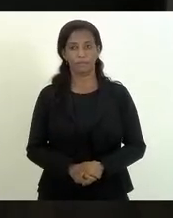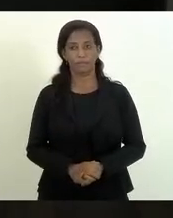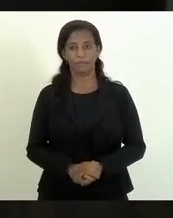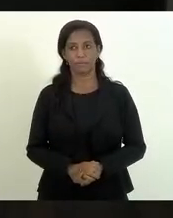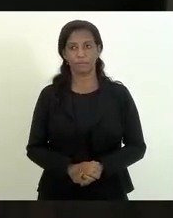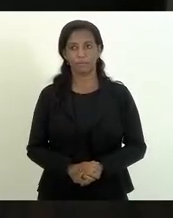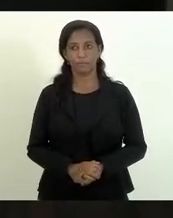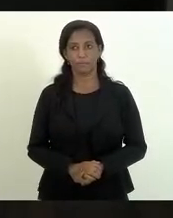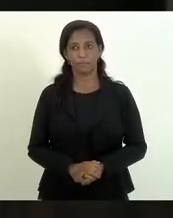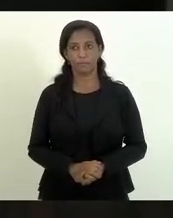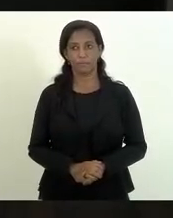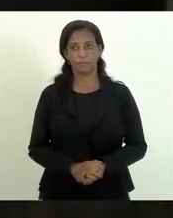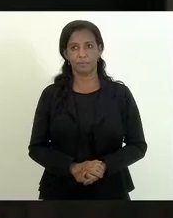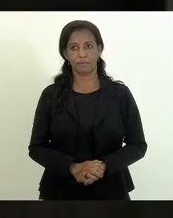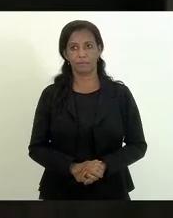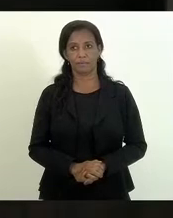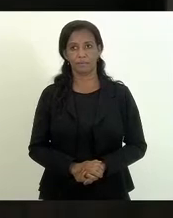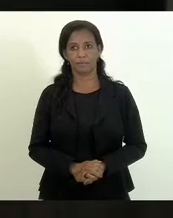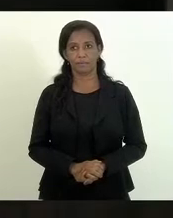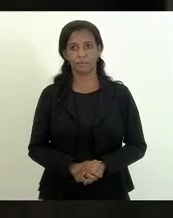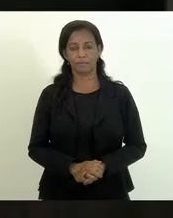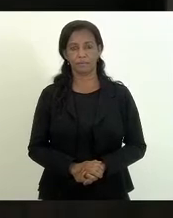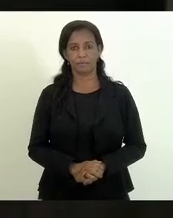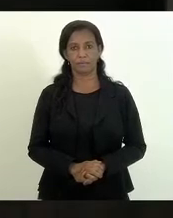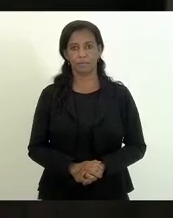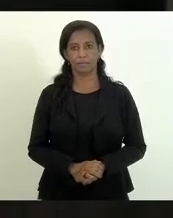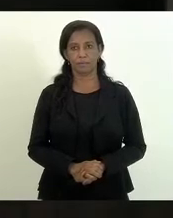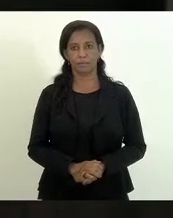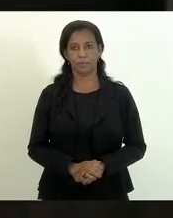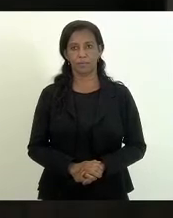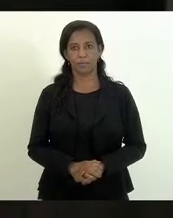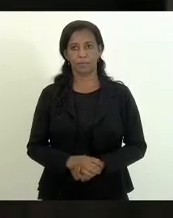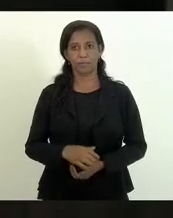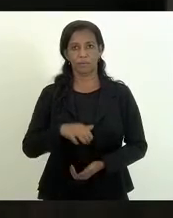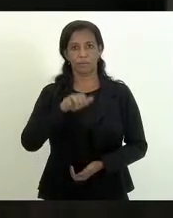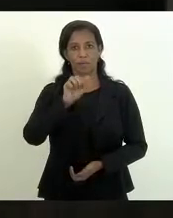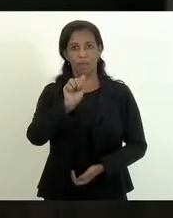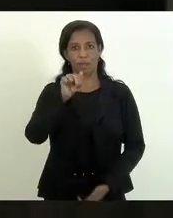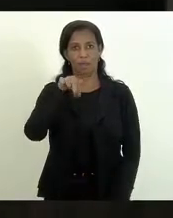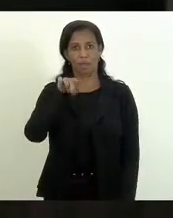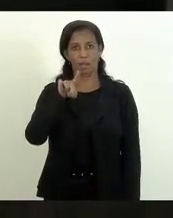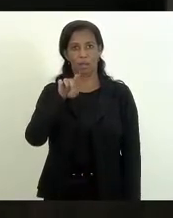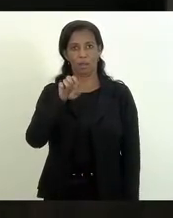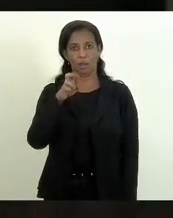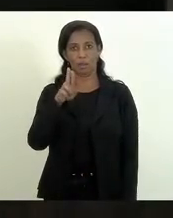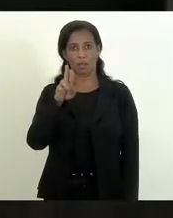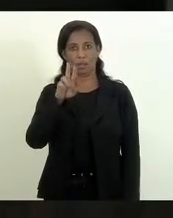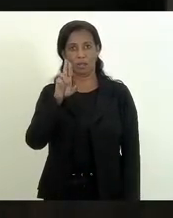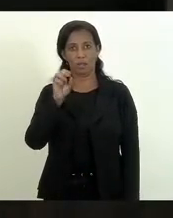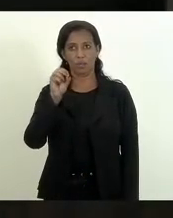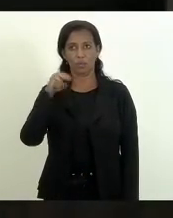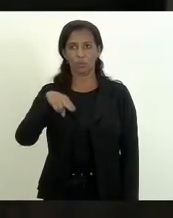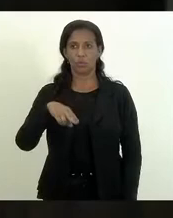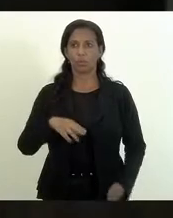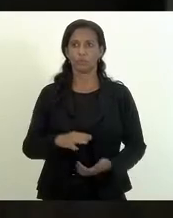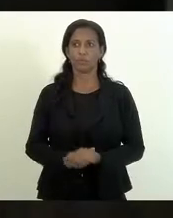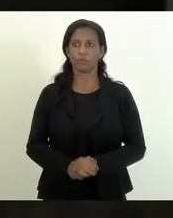Deputado Márcio Canella. Deputado Anderson Alexandre. Deputado